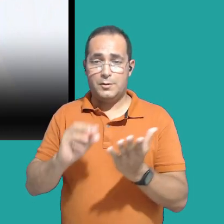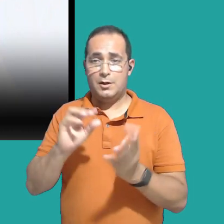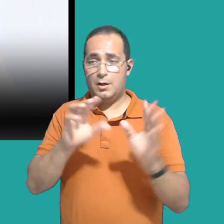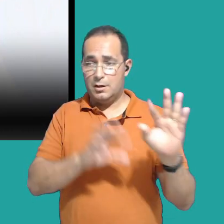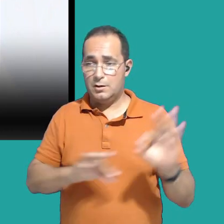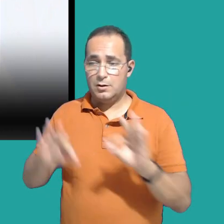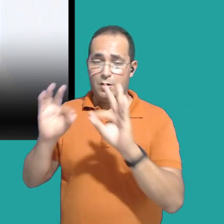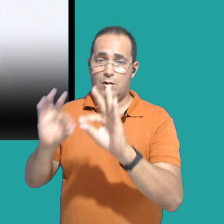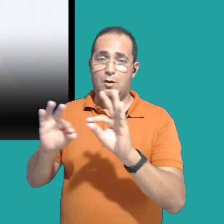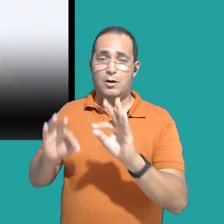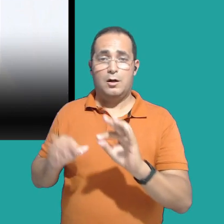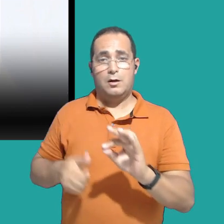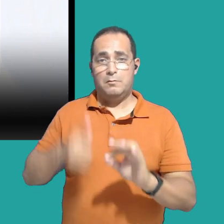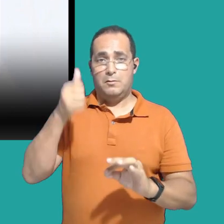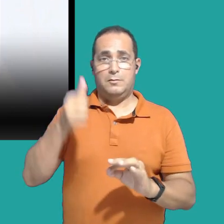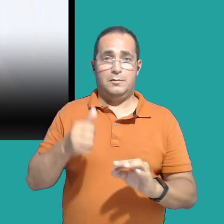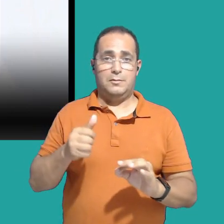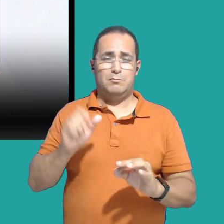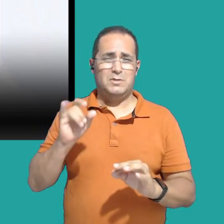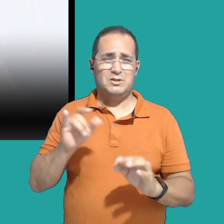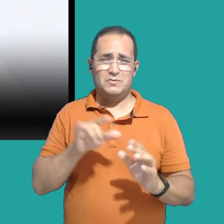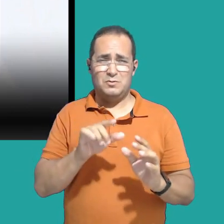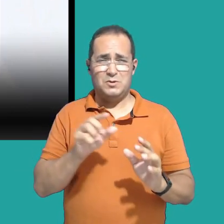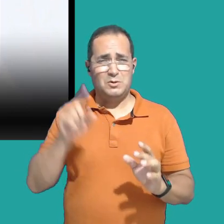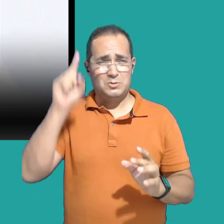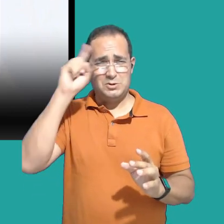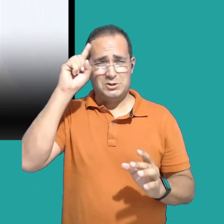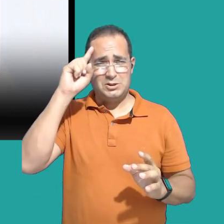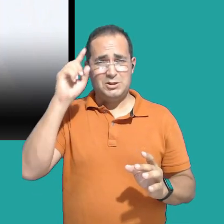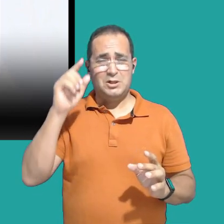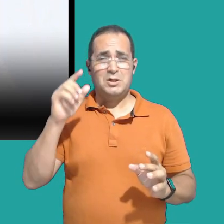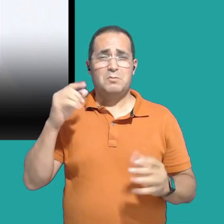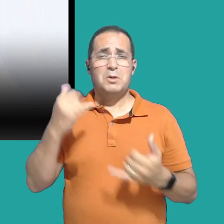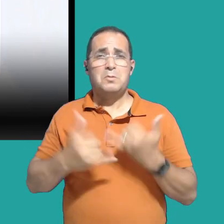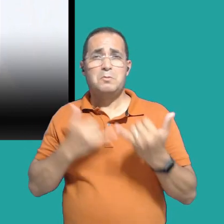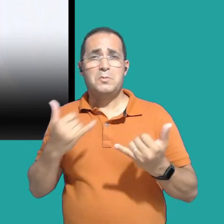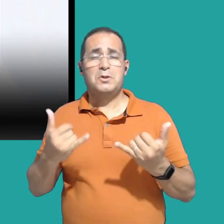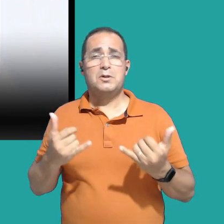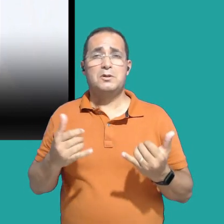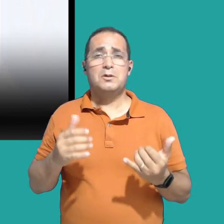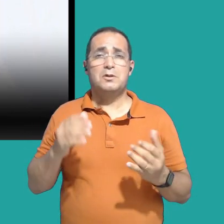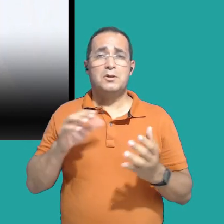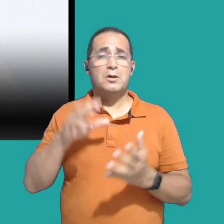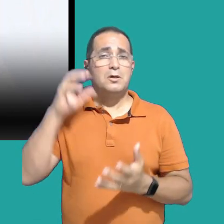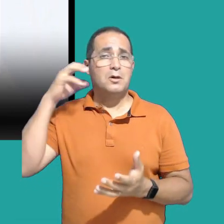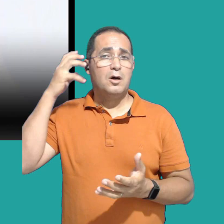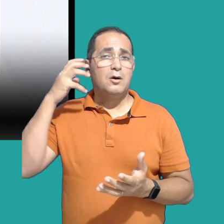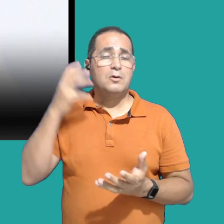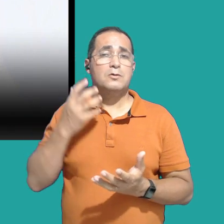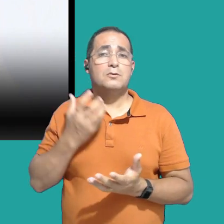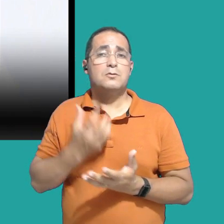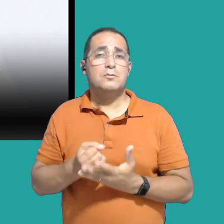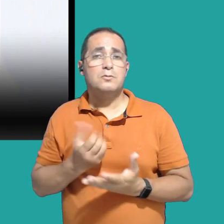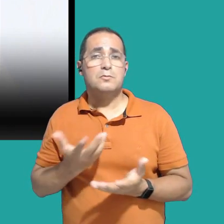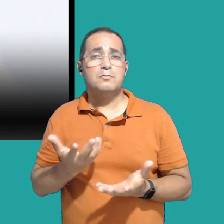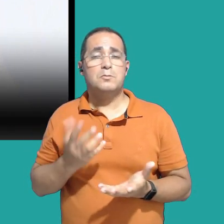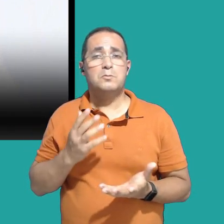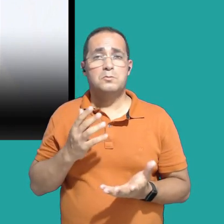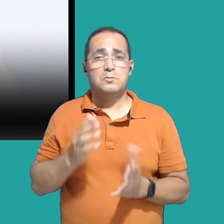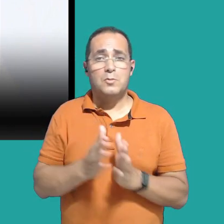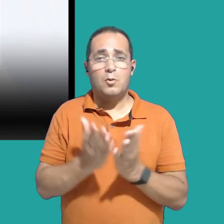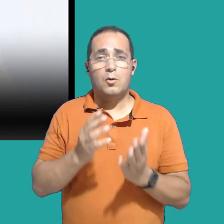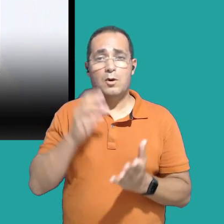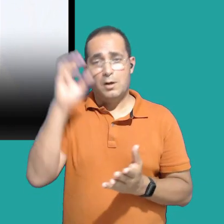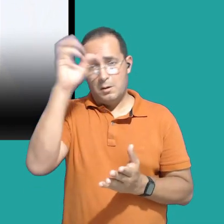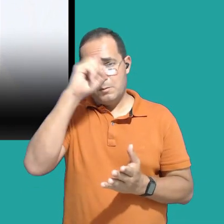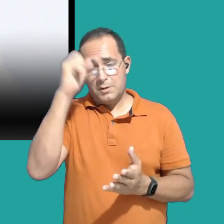vai poder copiar e colar em outro lugar, né? Agora, se for assim para o dia a dia, para um lazer, o audiobook